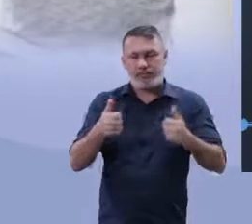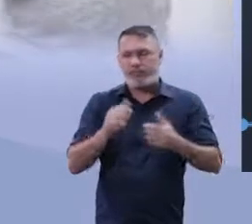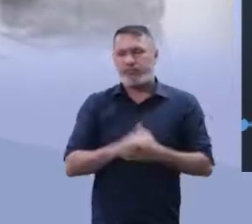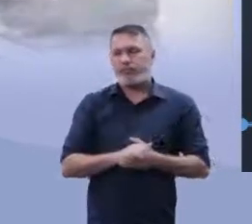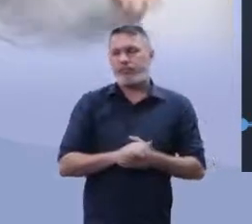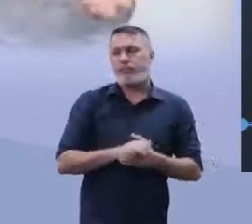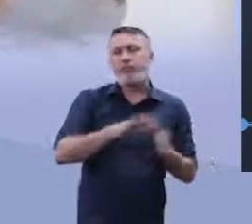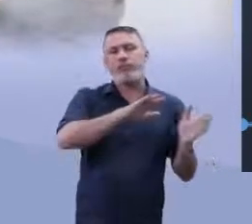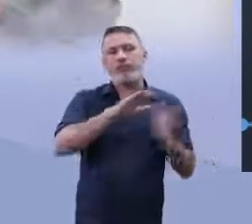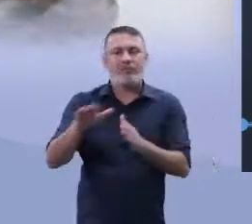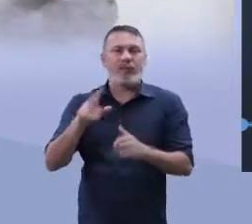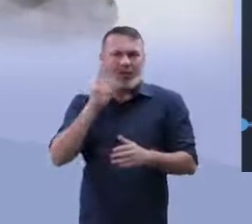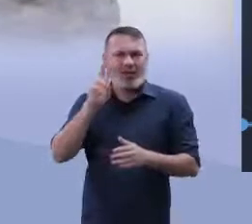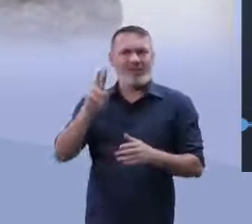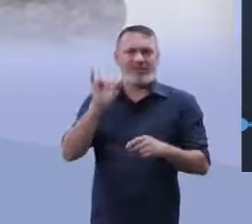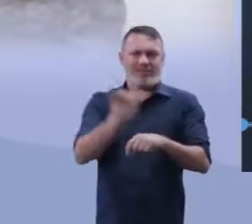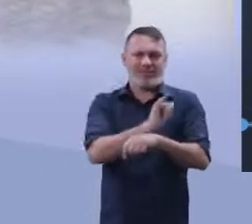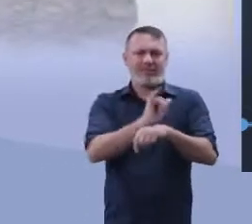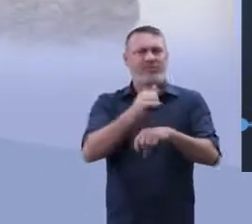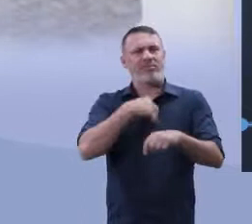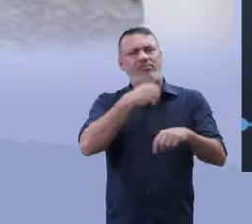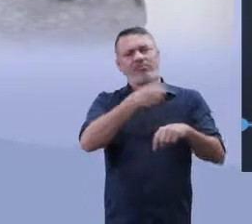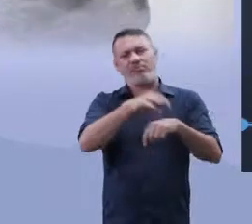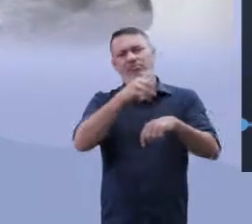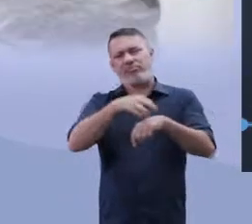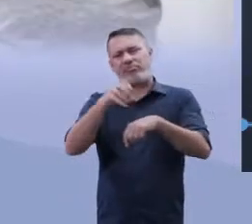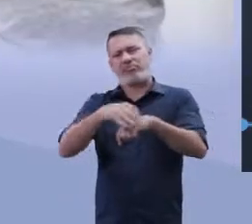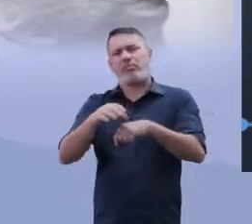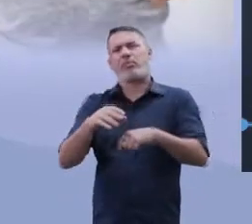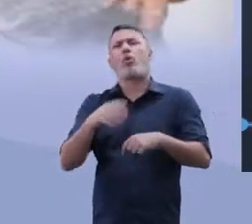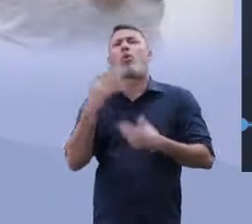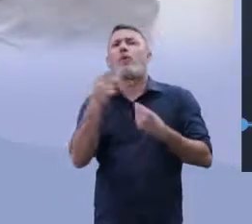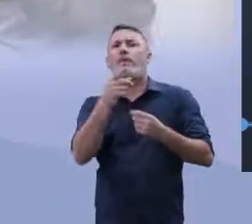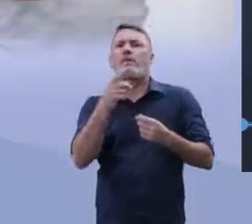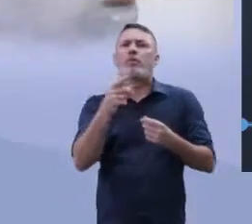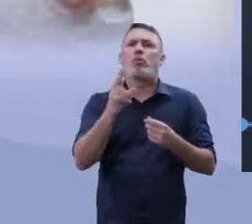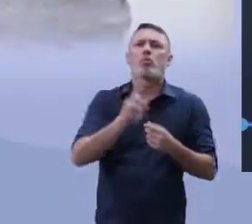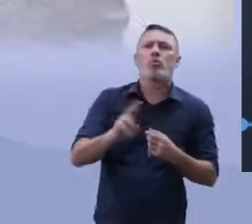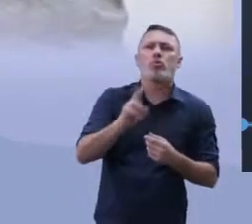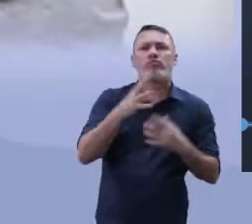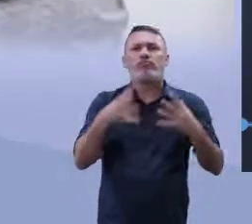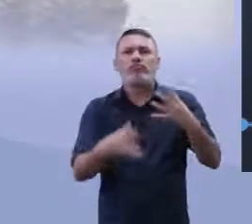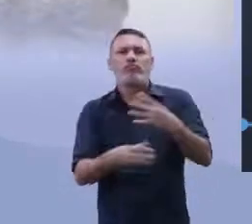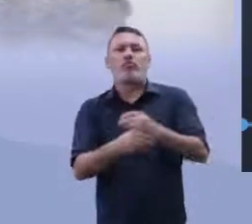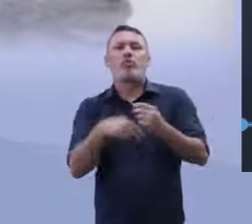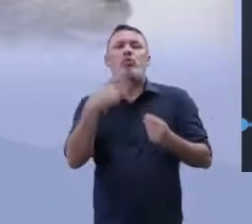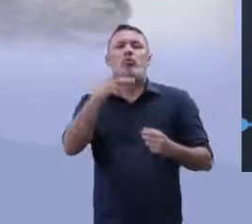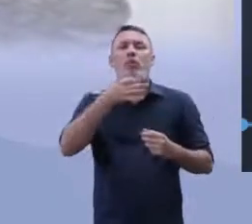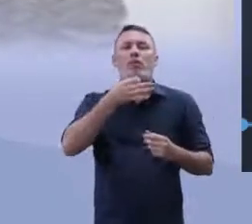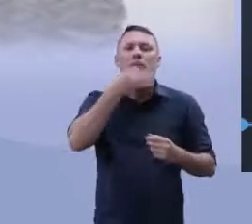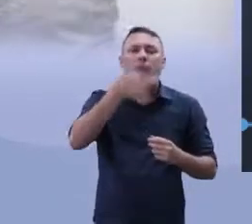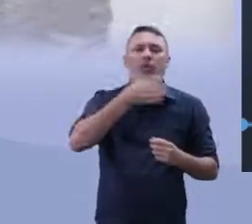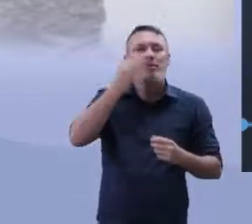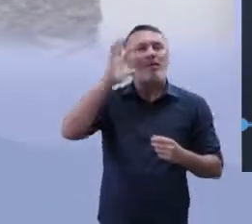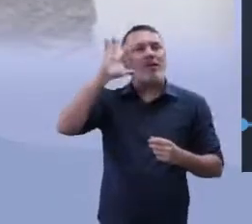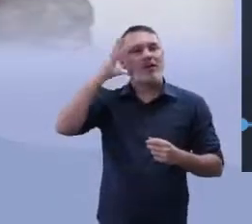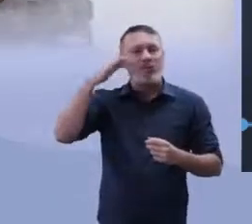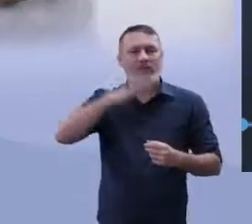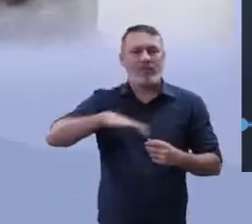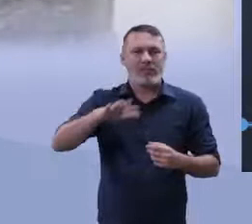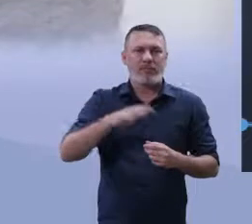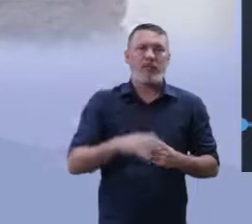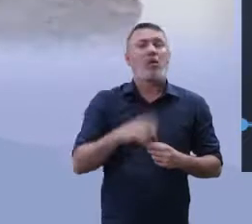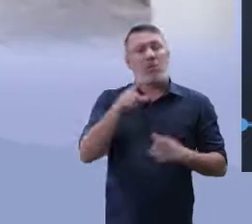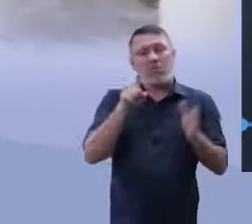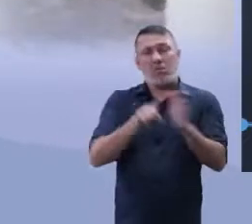Perfeito? Então, pensando nessas estratégias aí de área do conhecimento, lembra que você pode usar qualquer uma delas ou outras. Às vezes tem algum falar,